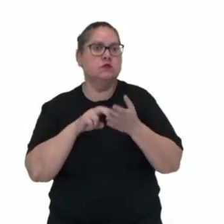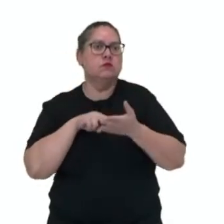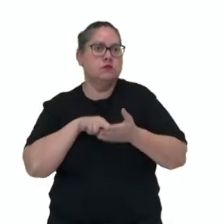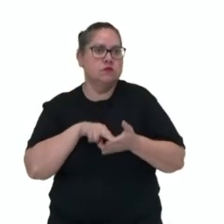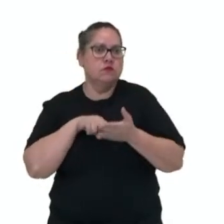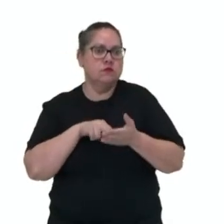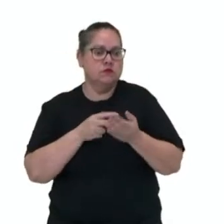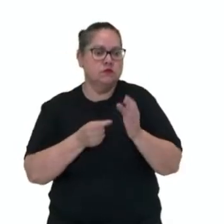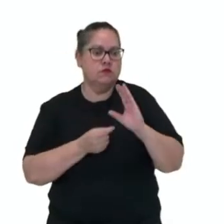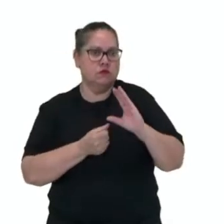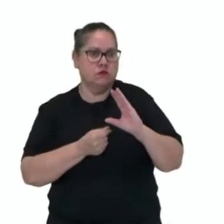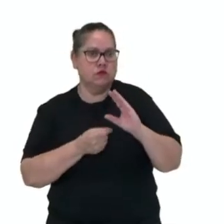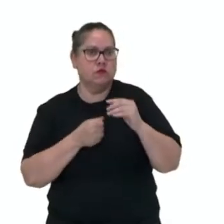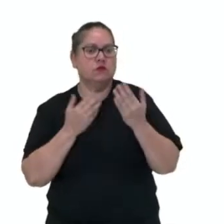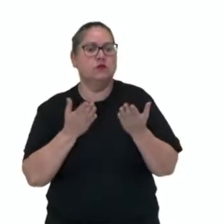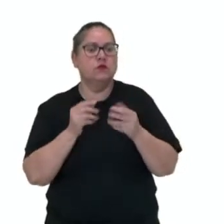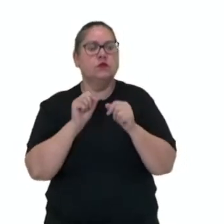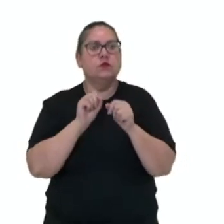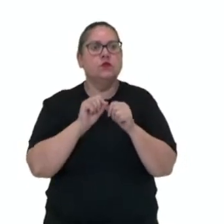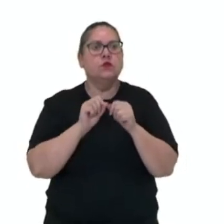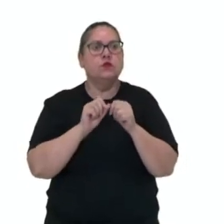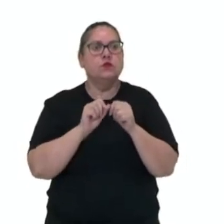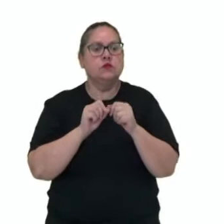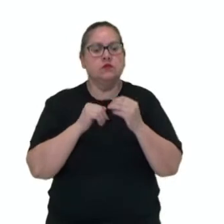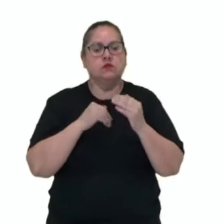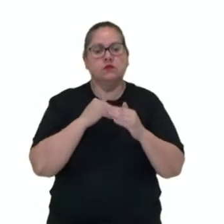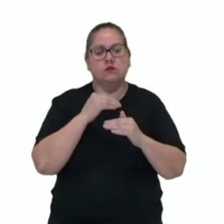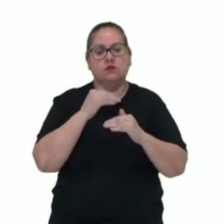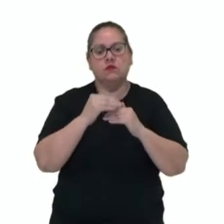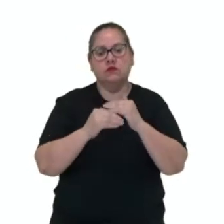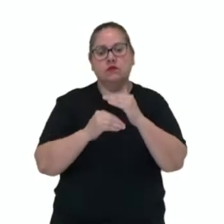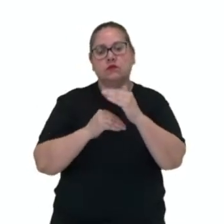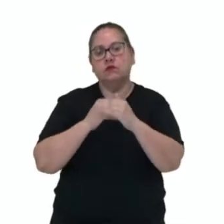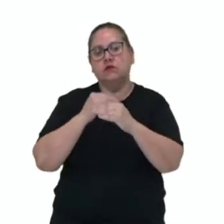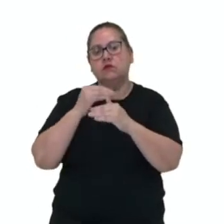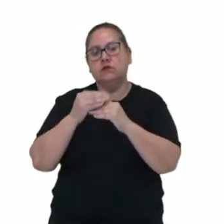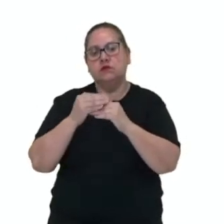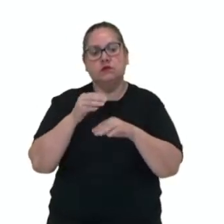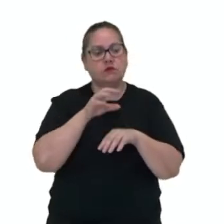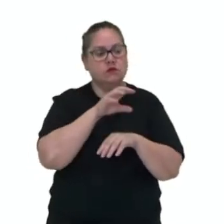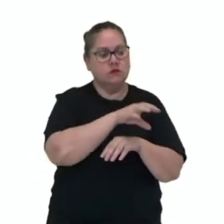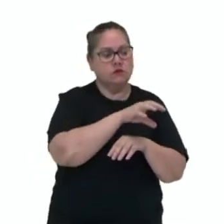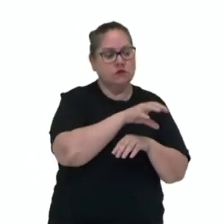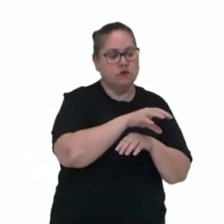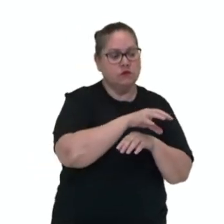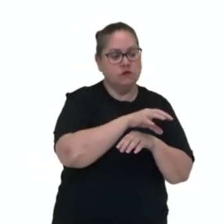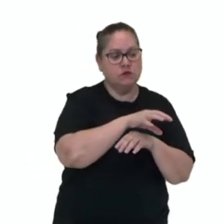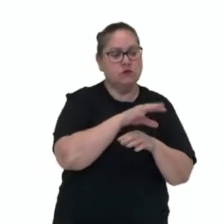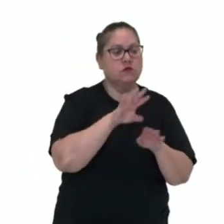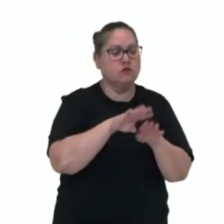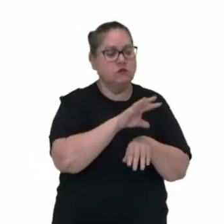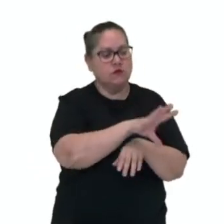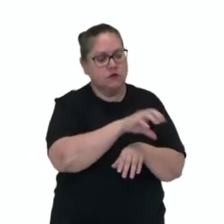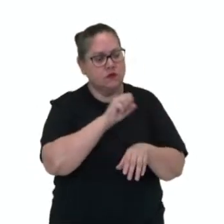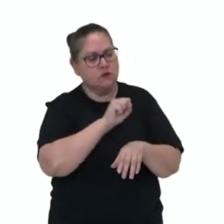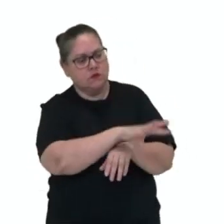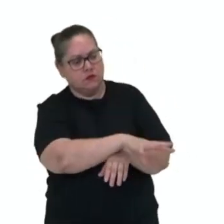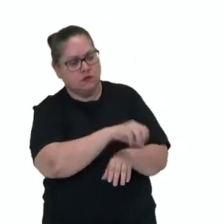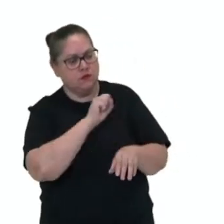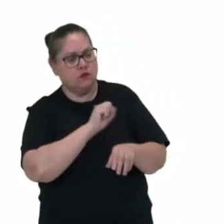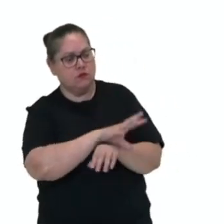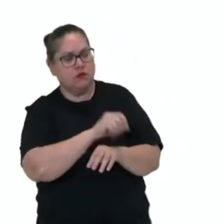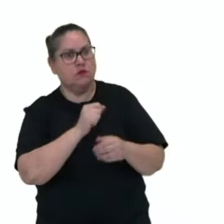noções capitalistas. E isso fez com que gradativamente as colônias começassem a explorar mais ainda